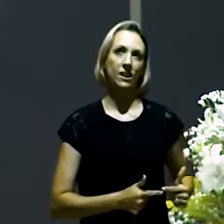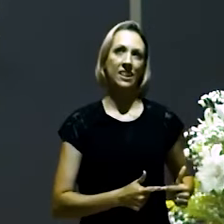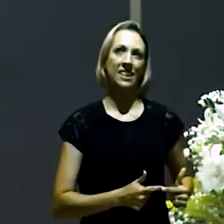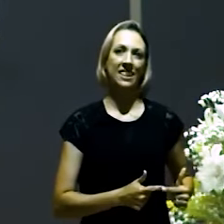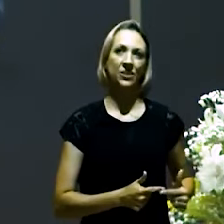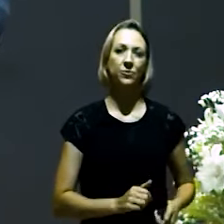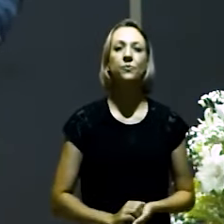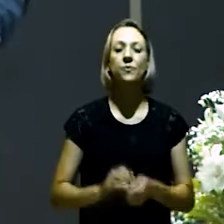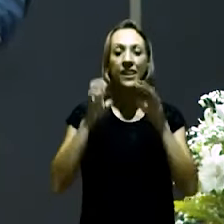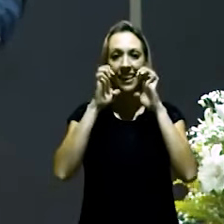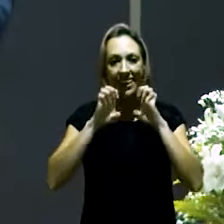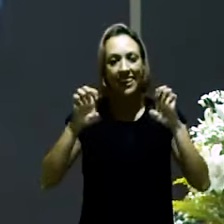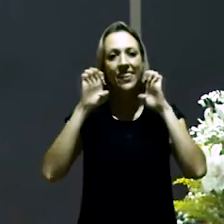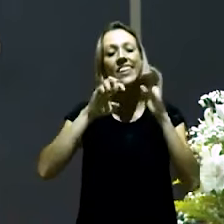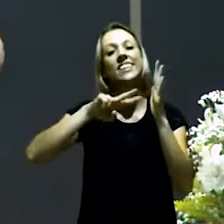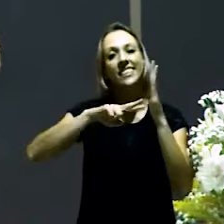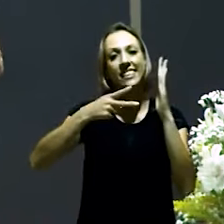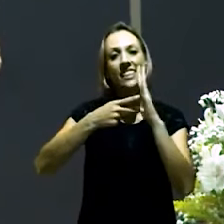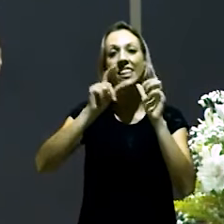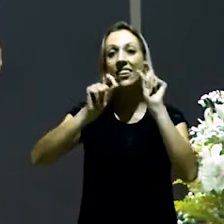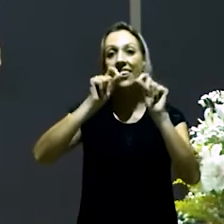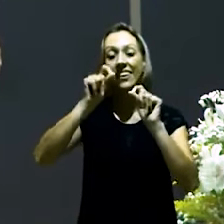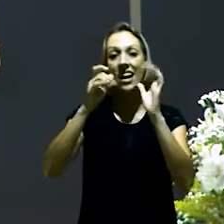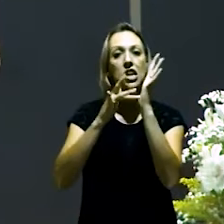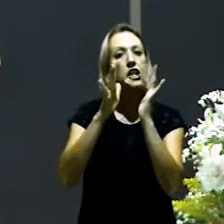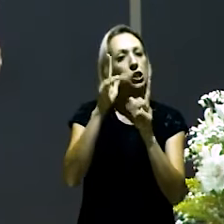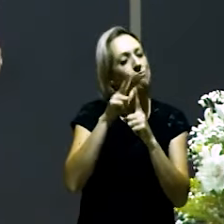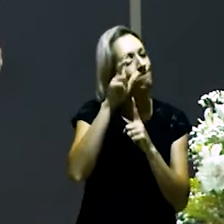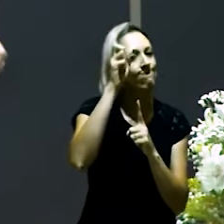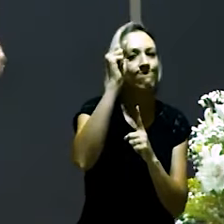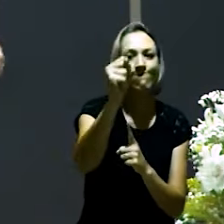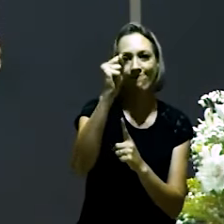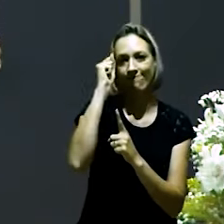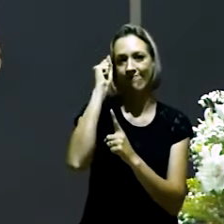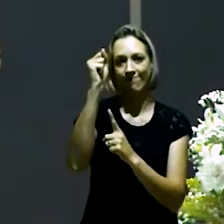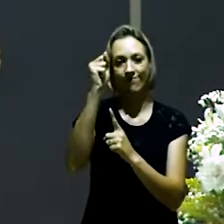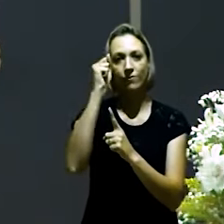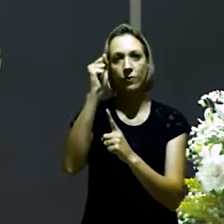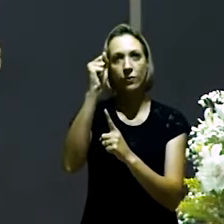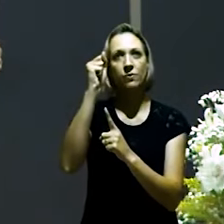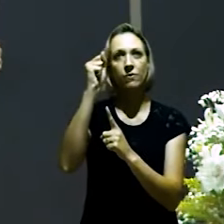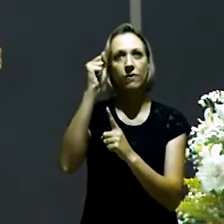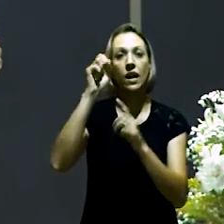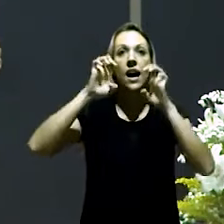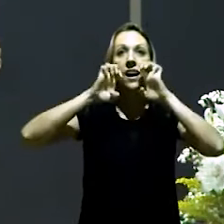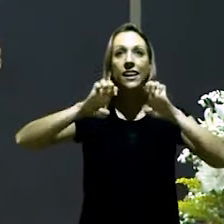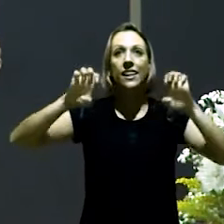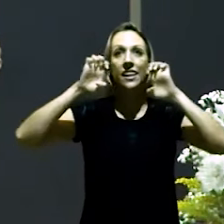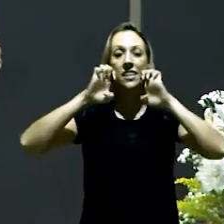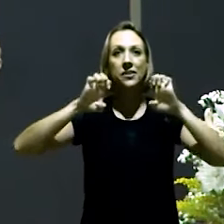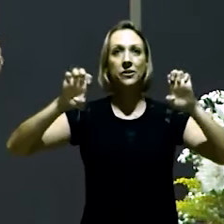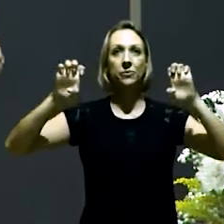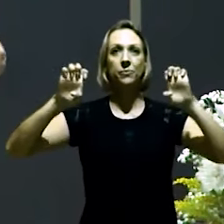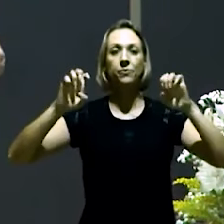Evangelho é sobre isso. Evangelho é sobre Jesus vencendo os nossos piores inimigos. Evangelho é sobre Jesus entrando no